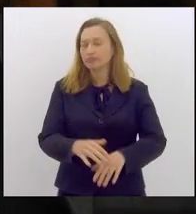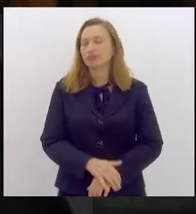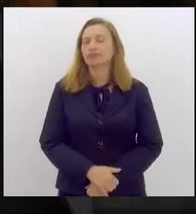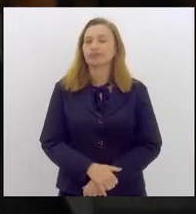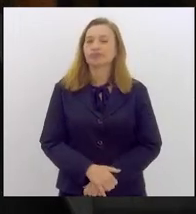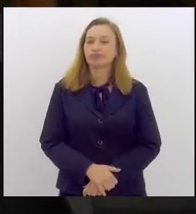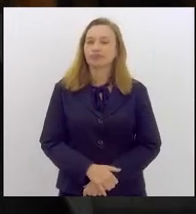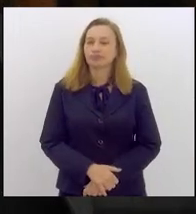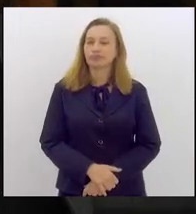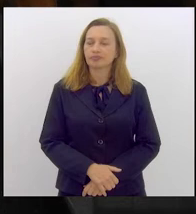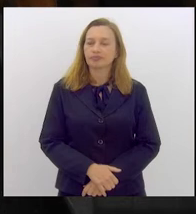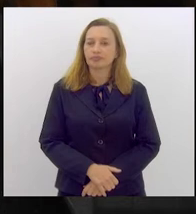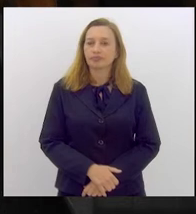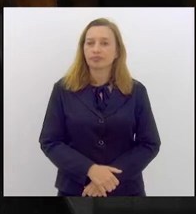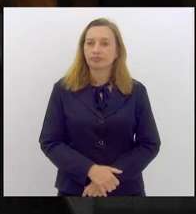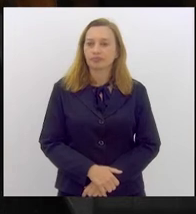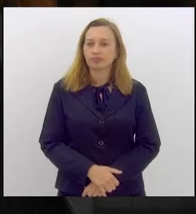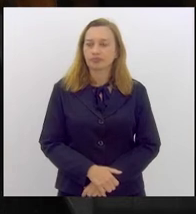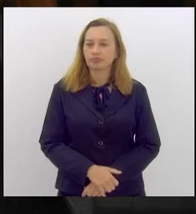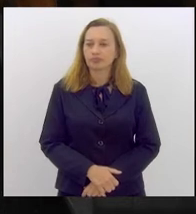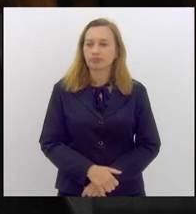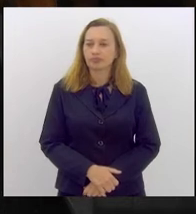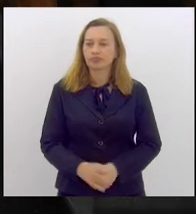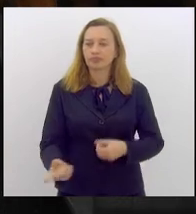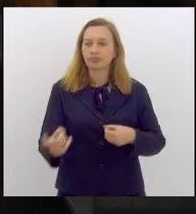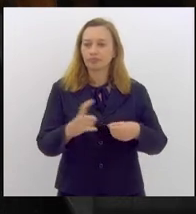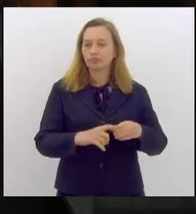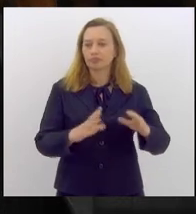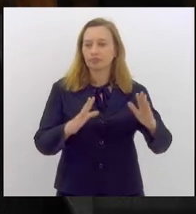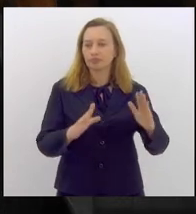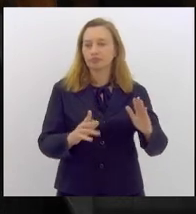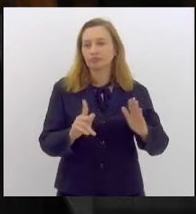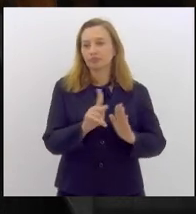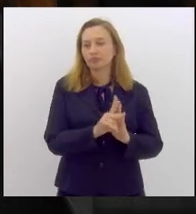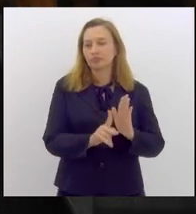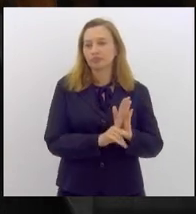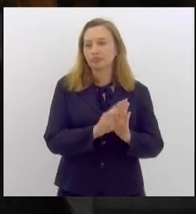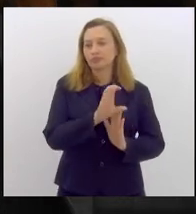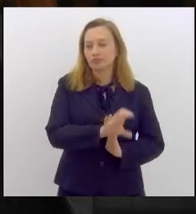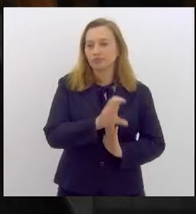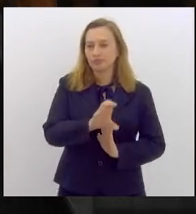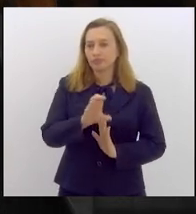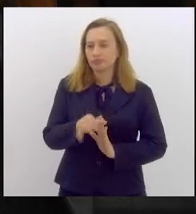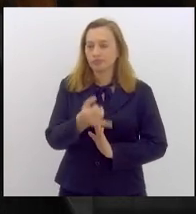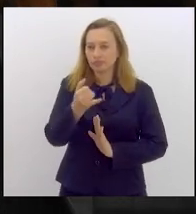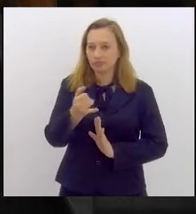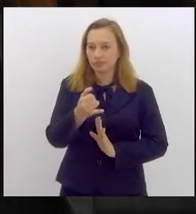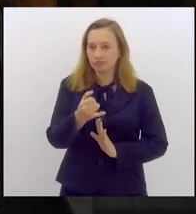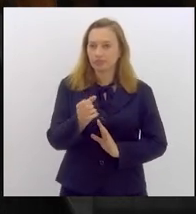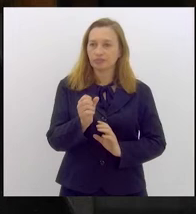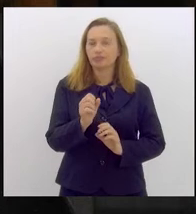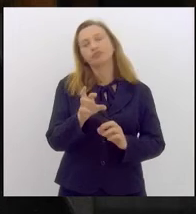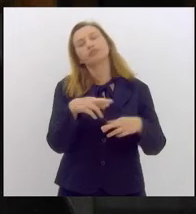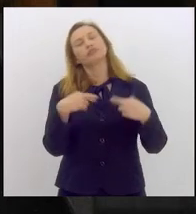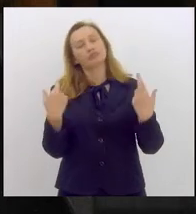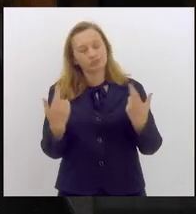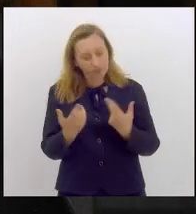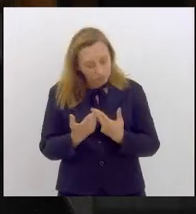é remeter o projeto à CCJ para a CCJ, numa